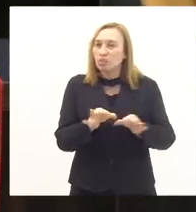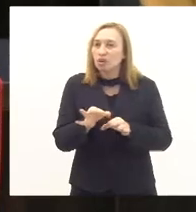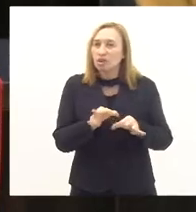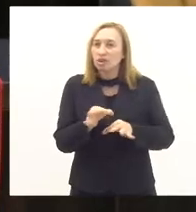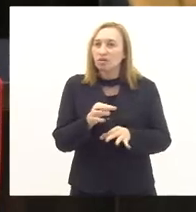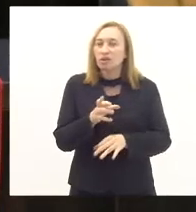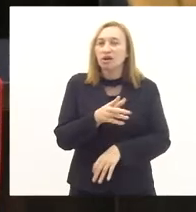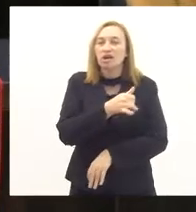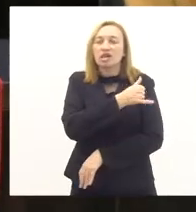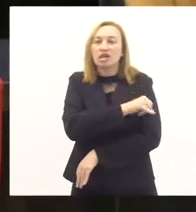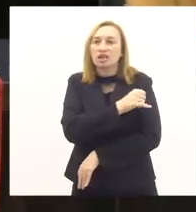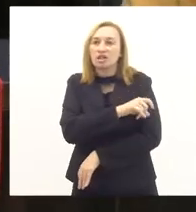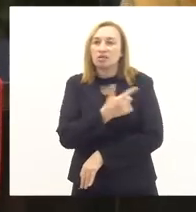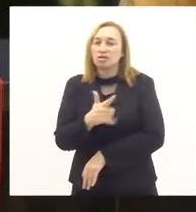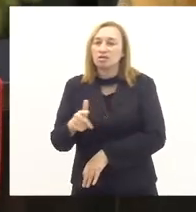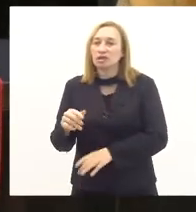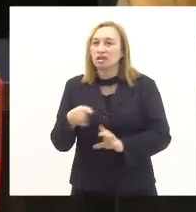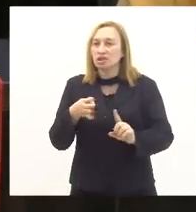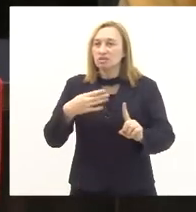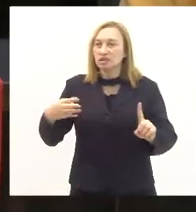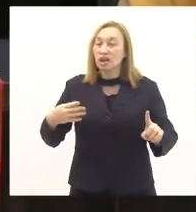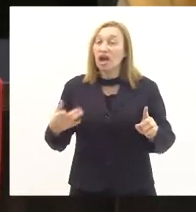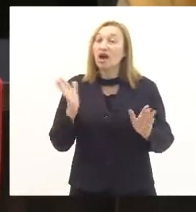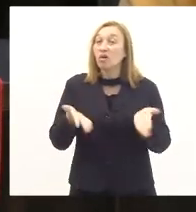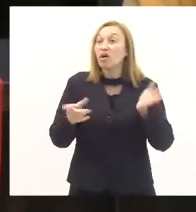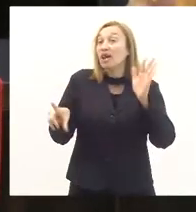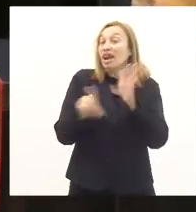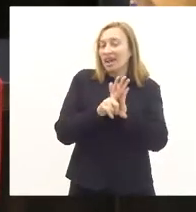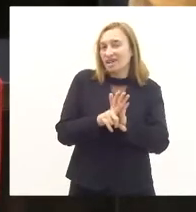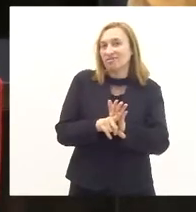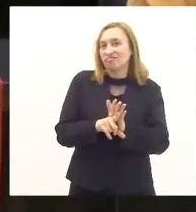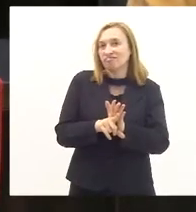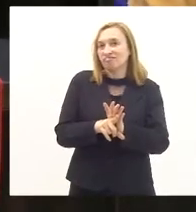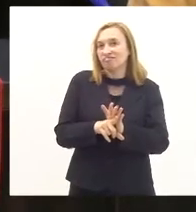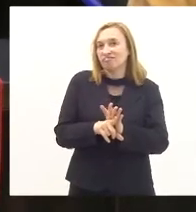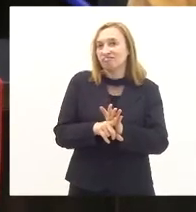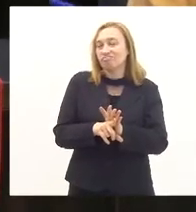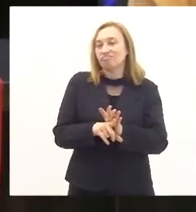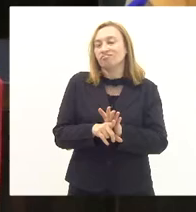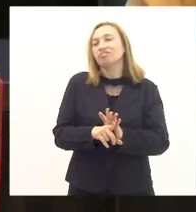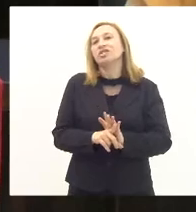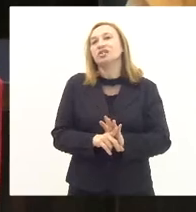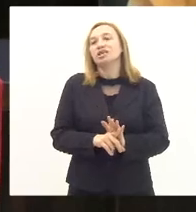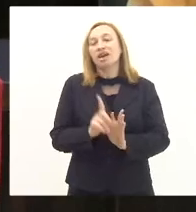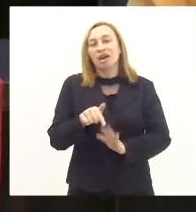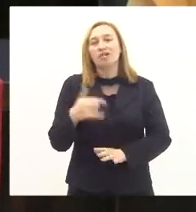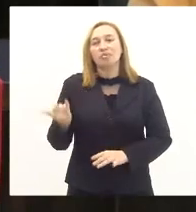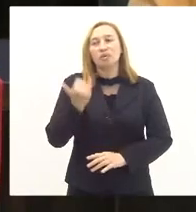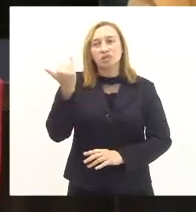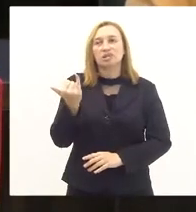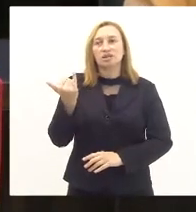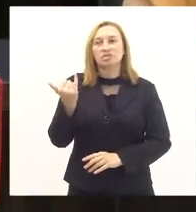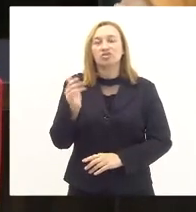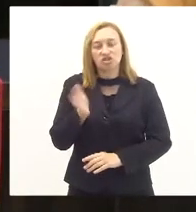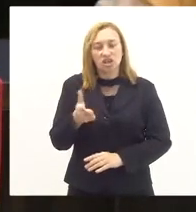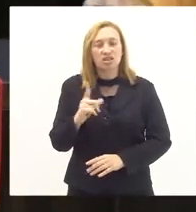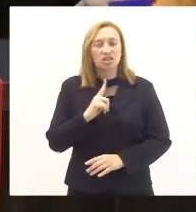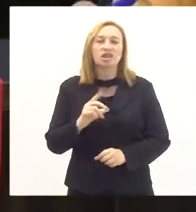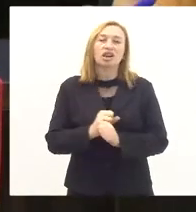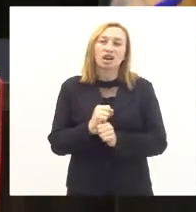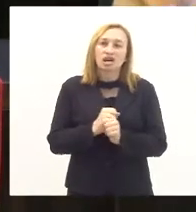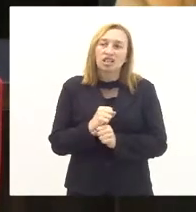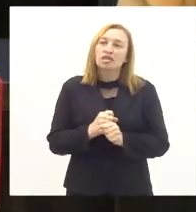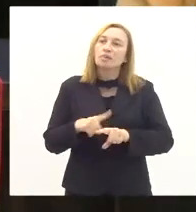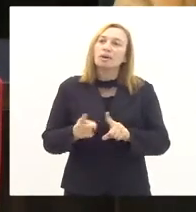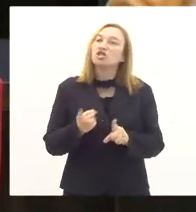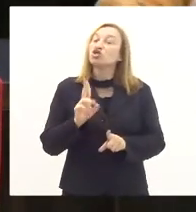o programa Rio Sem LGBTfobia. Agora é lei, não é mais uma política de governo, é uma política de Estado. Isso é importante. O programa já havia há muito tempo, mas a